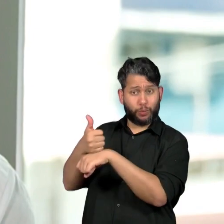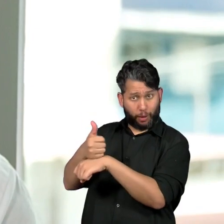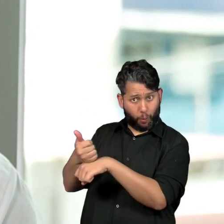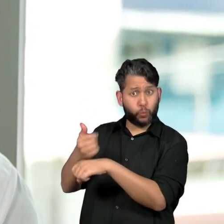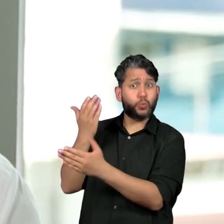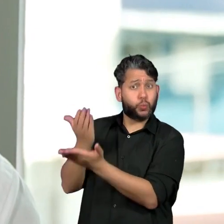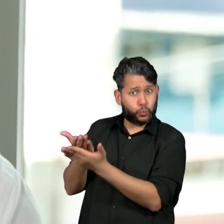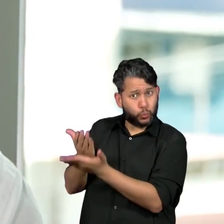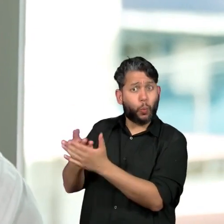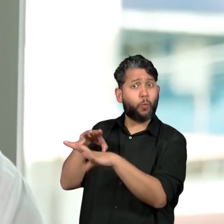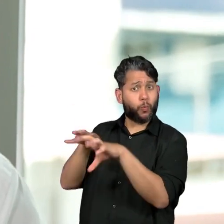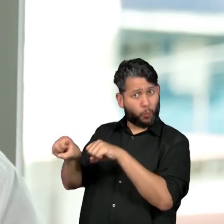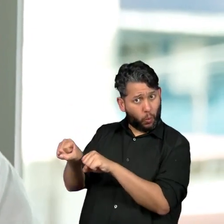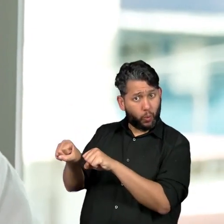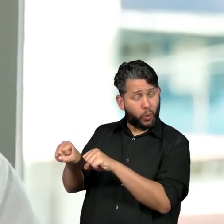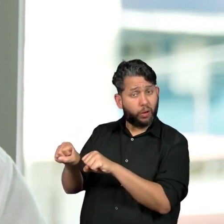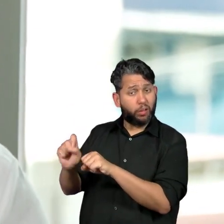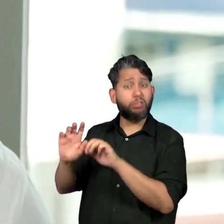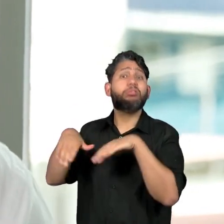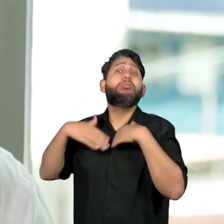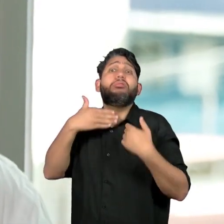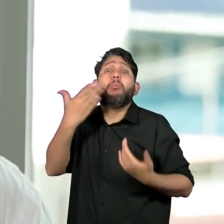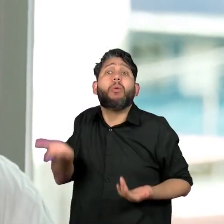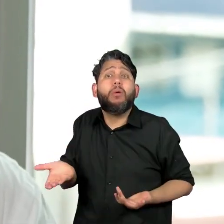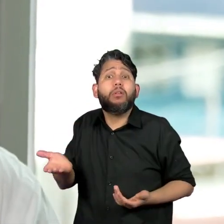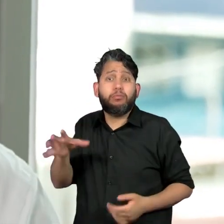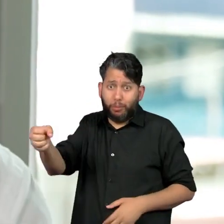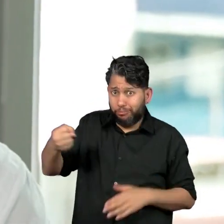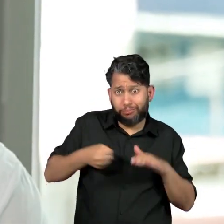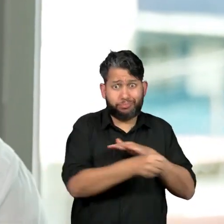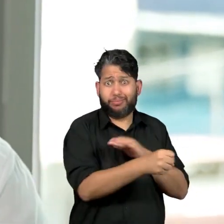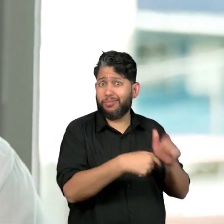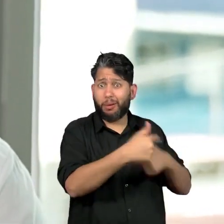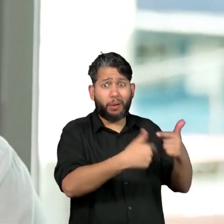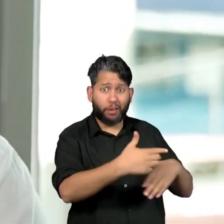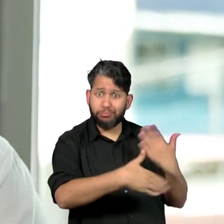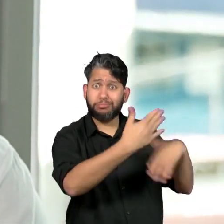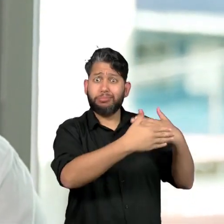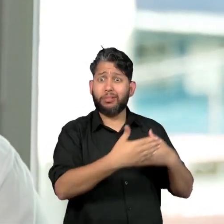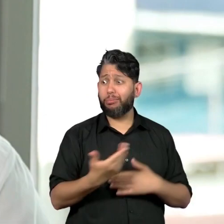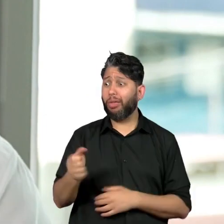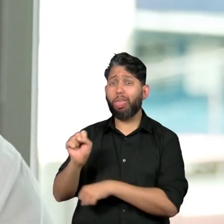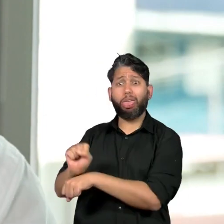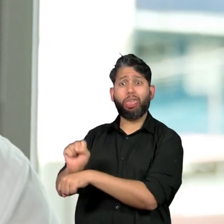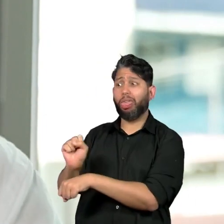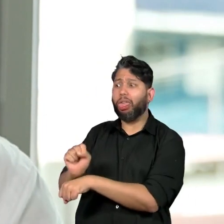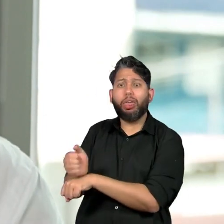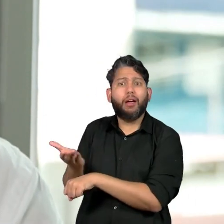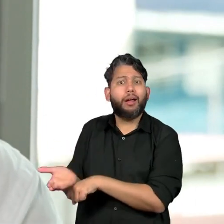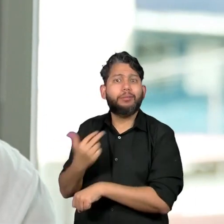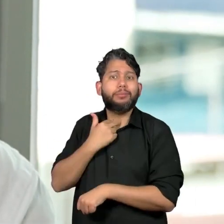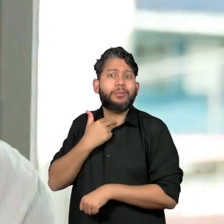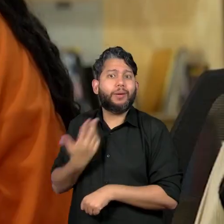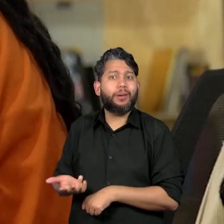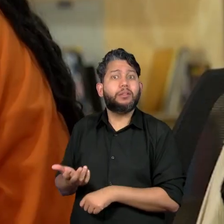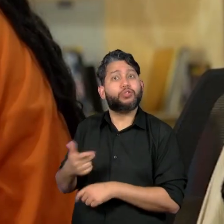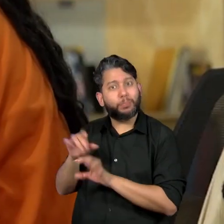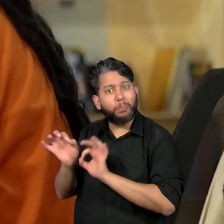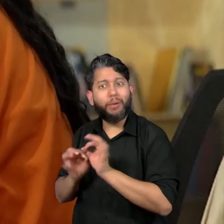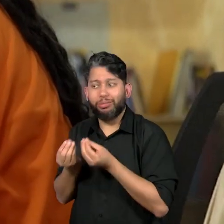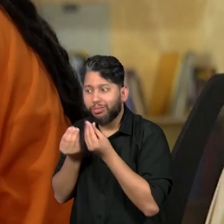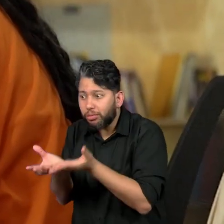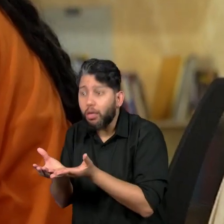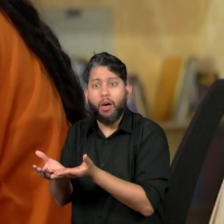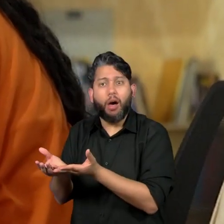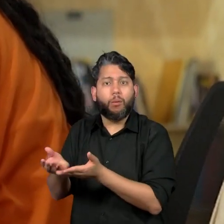formados. A gente se preocupou em conseguir parceiros que absorvessem aquela mão de obra que havia sido preparada. Eles